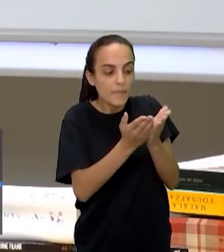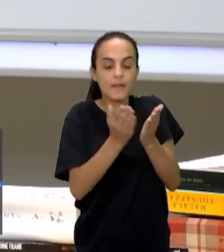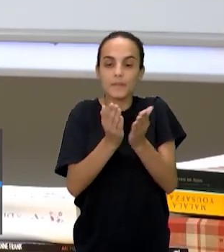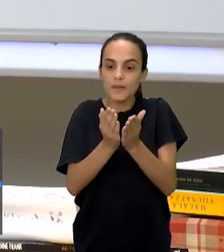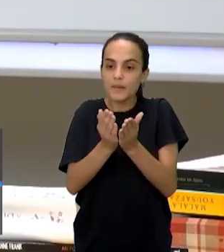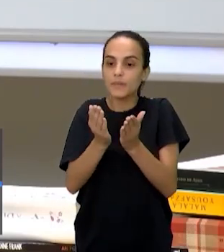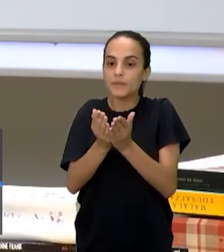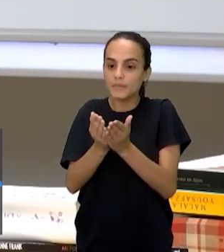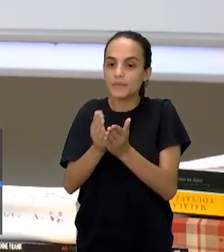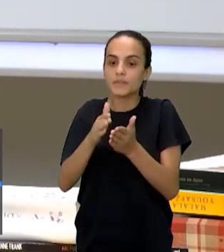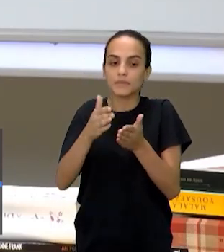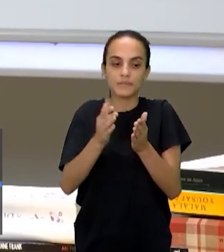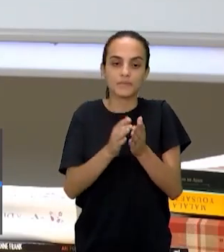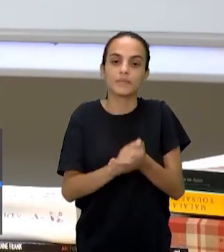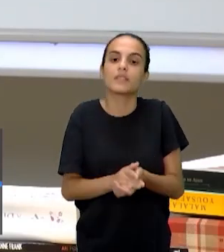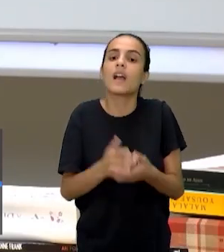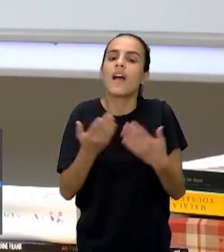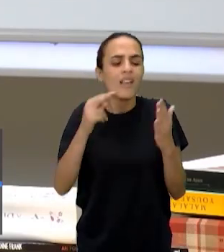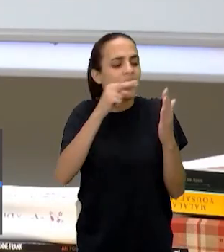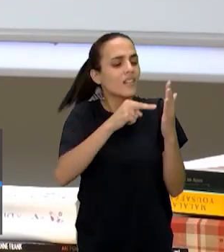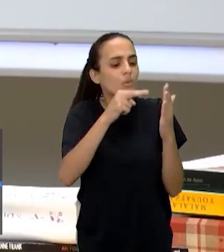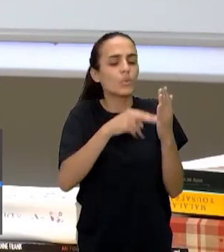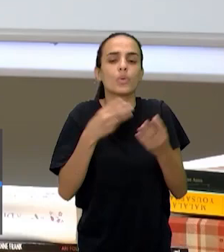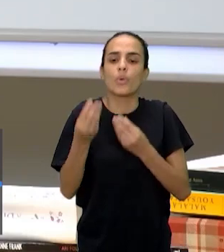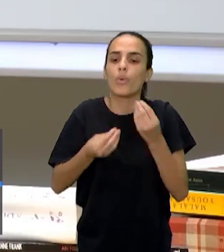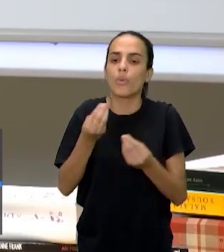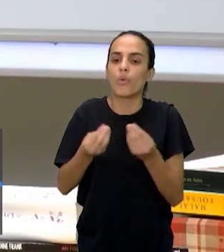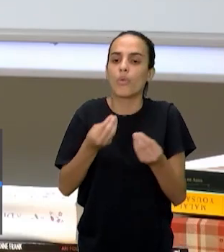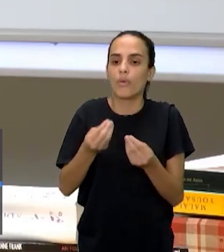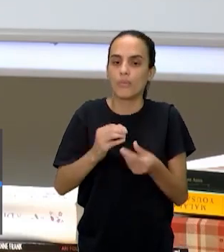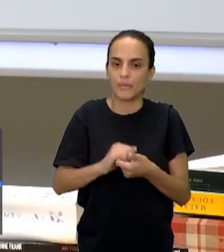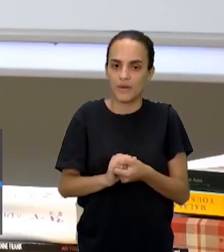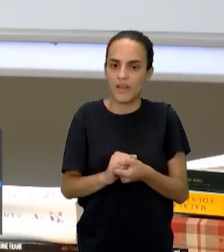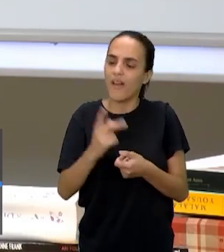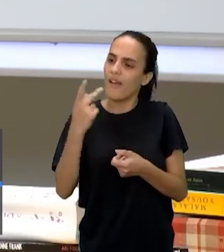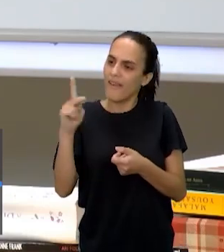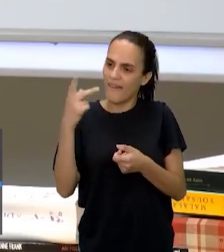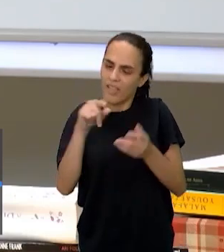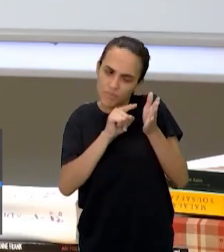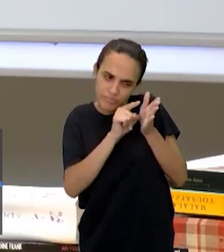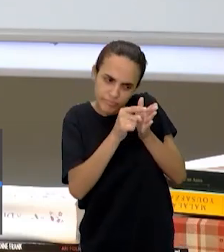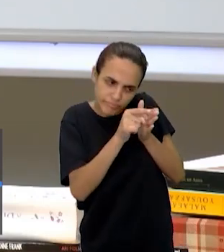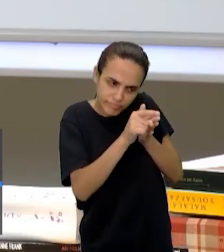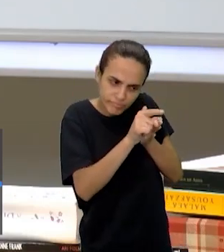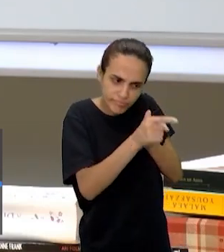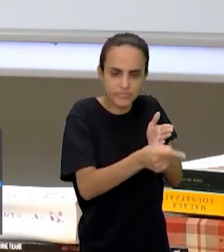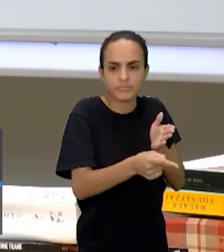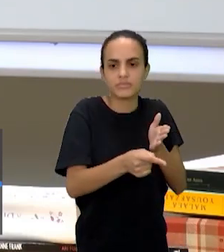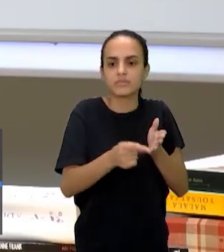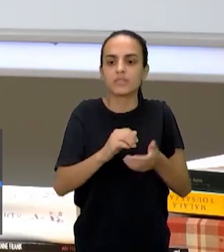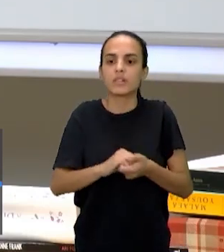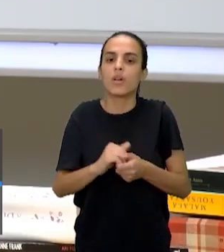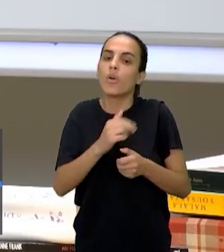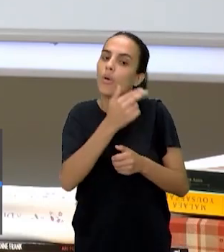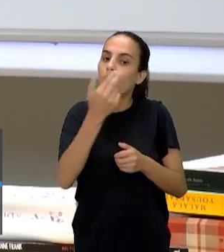Como que é feito? Como que é feita essa leitura? Será que as pessoas realmente se apropriam do que está escrito na Bíblia se fosse outro livro? Ou como é que será que é